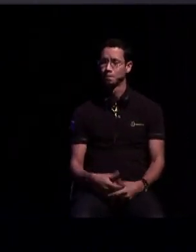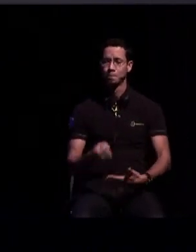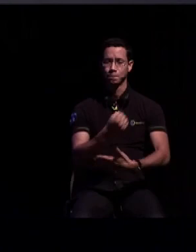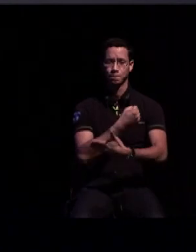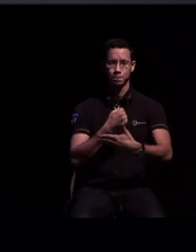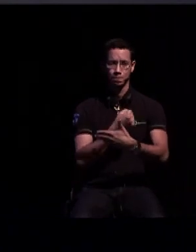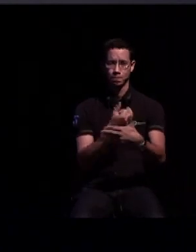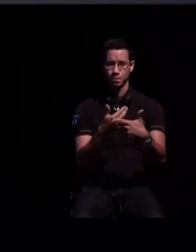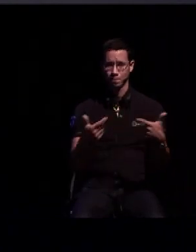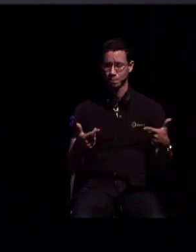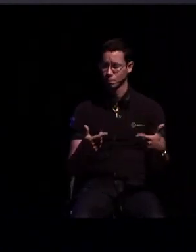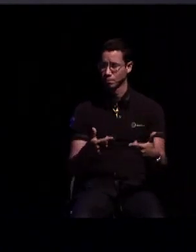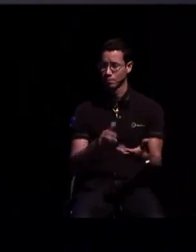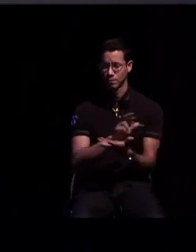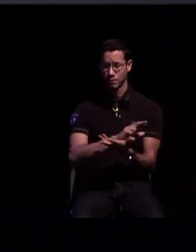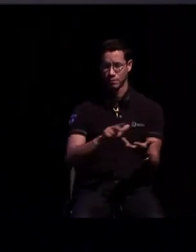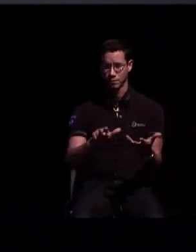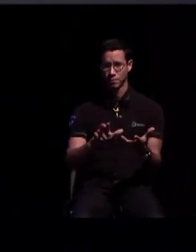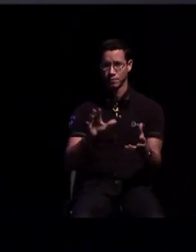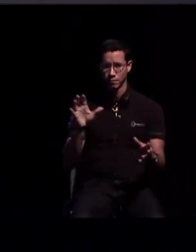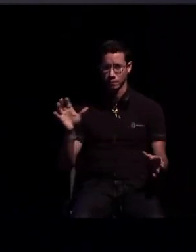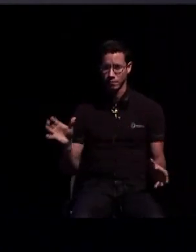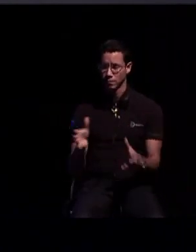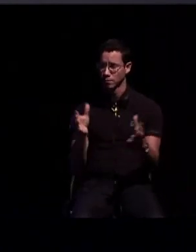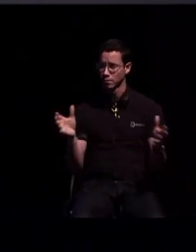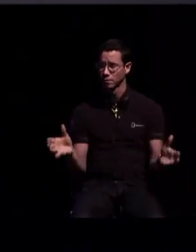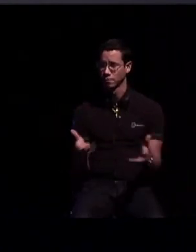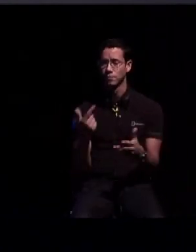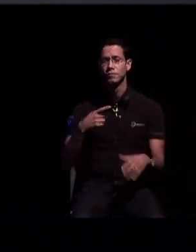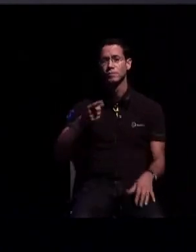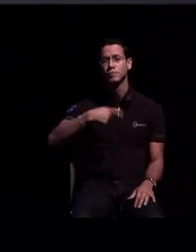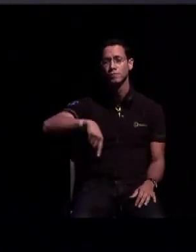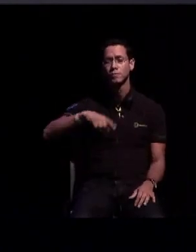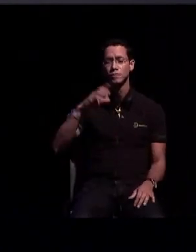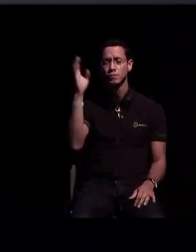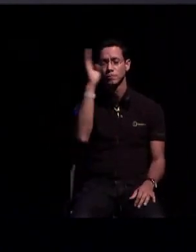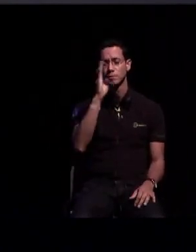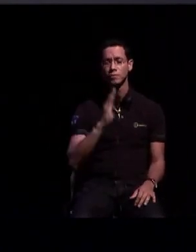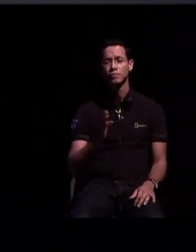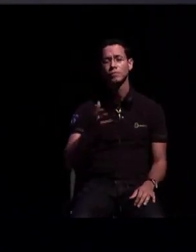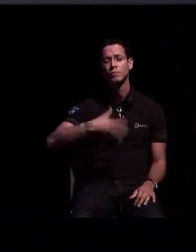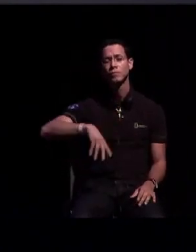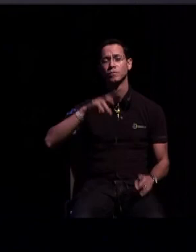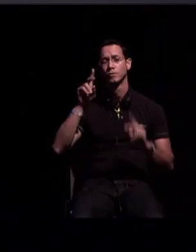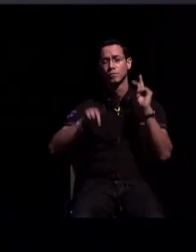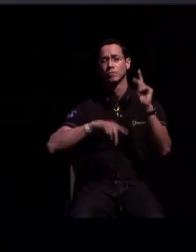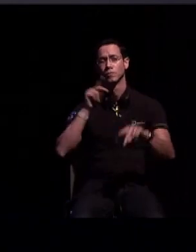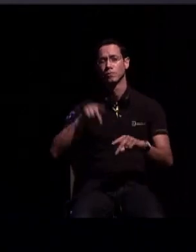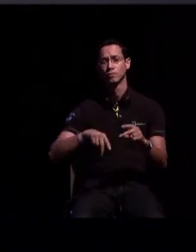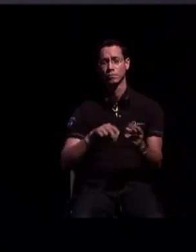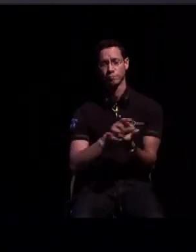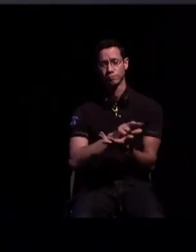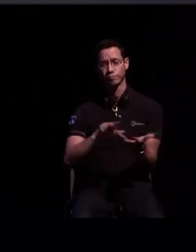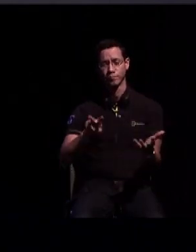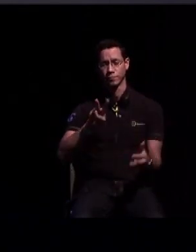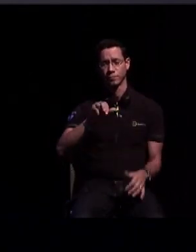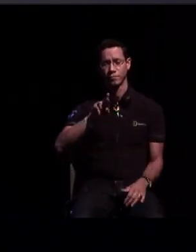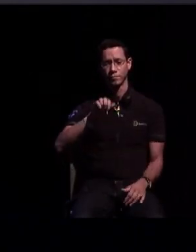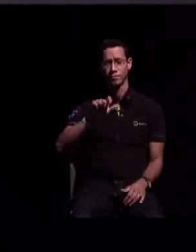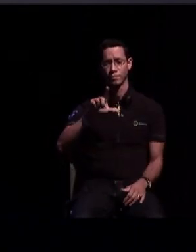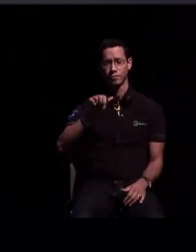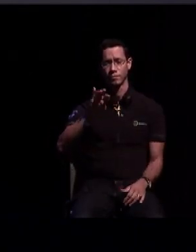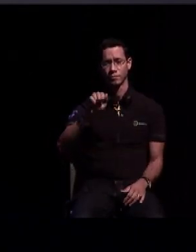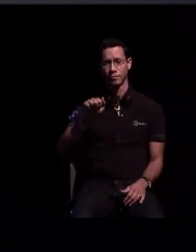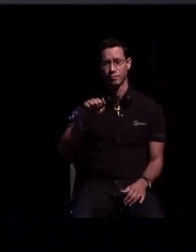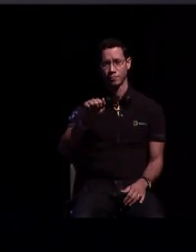culinária, etc., etc., ou seja, você efetivamente, e a gente é um povo, o brasileiro é um povo muito vira-lata. Né? Eu acho que não tem povo